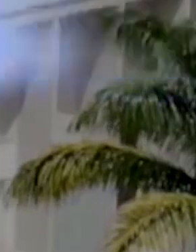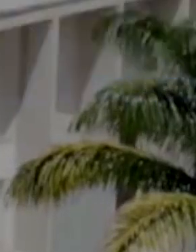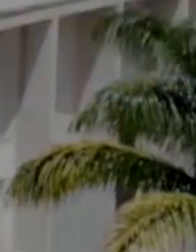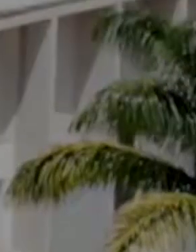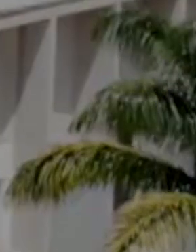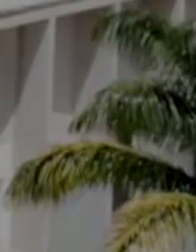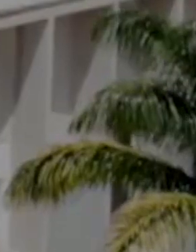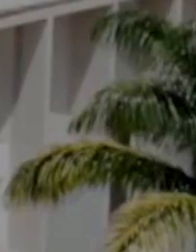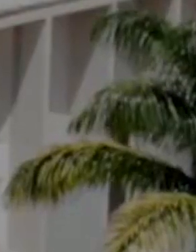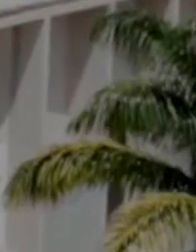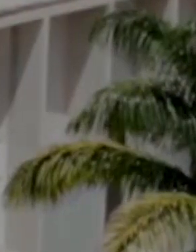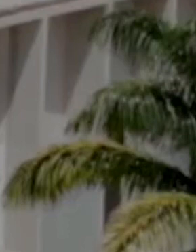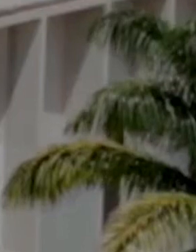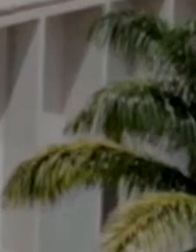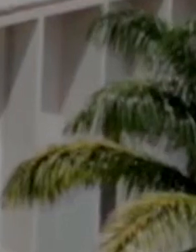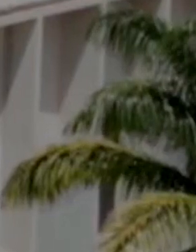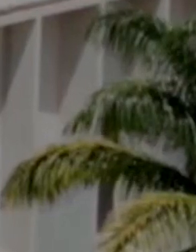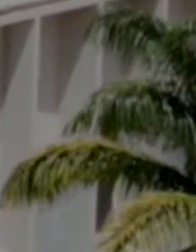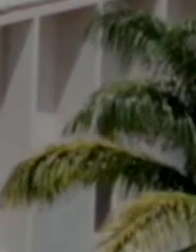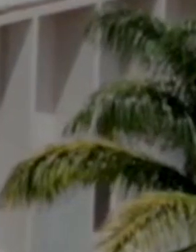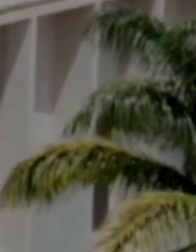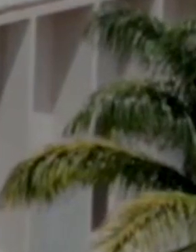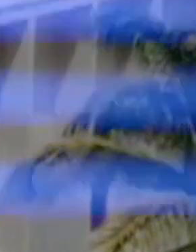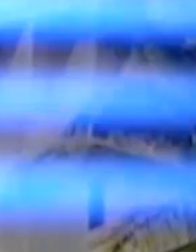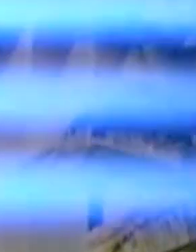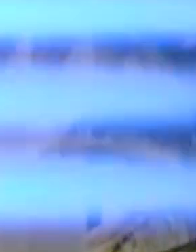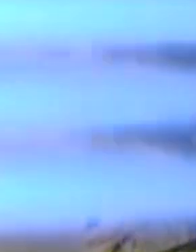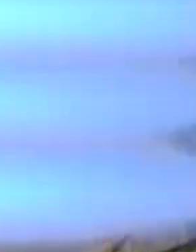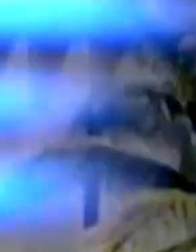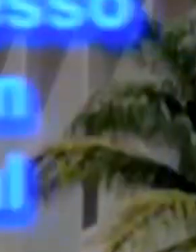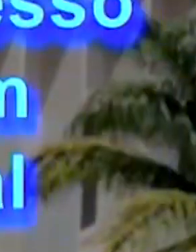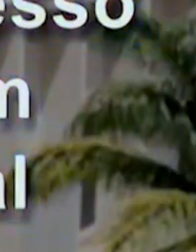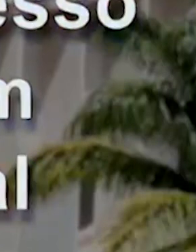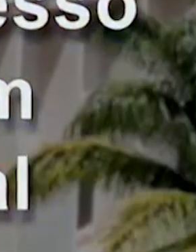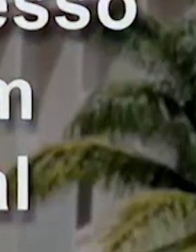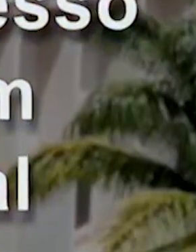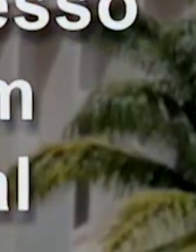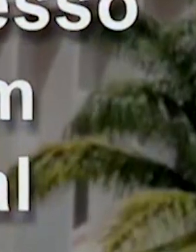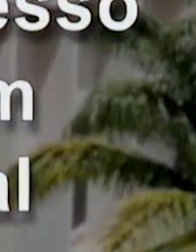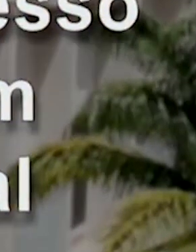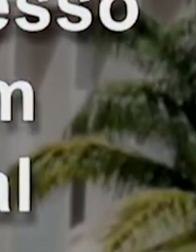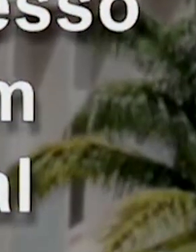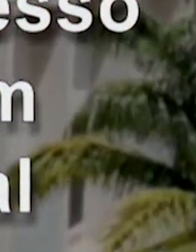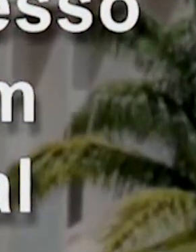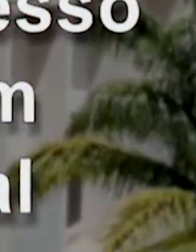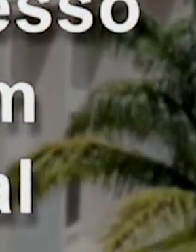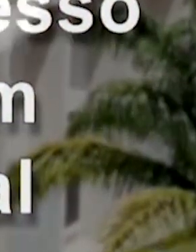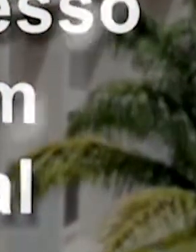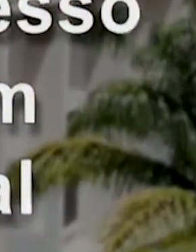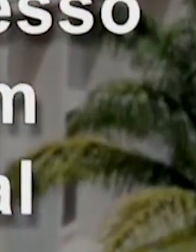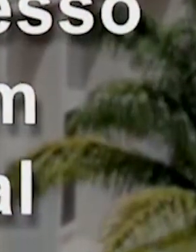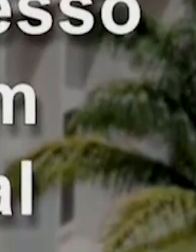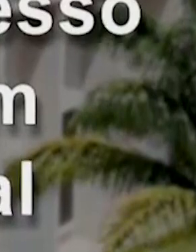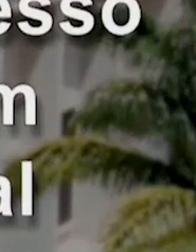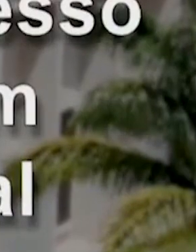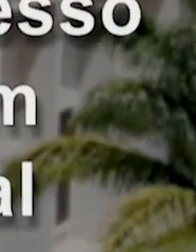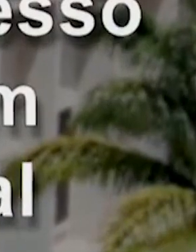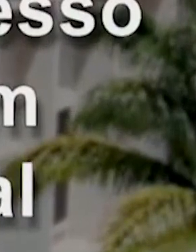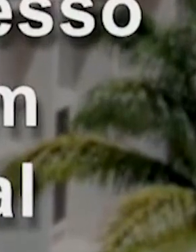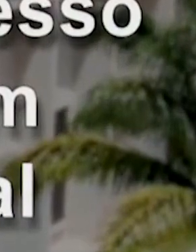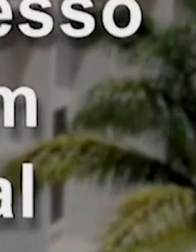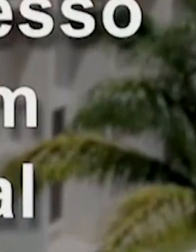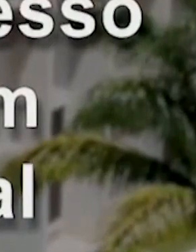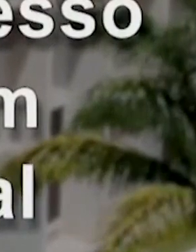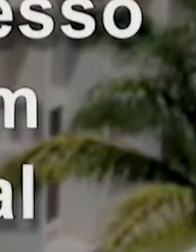Emocional convida toda a igreja para participar da palestra Saúde do Idoso, compreendendo o processo de